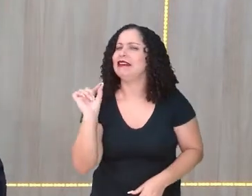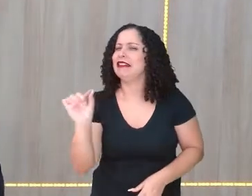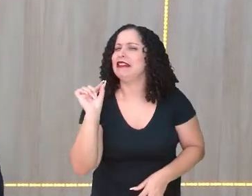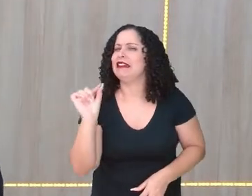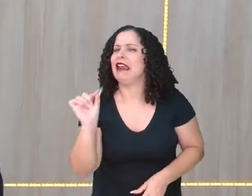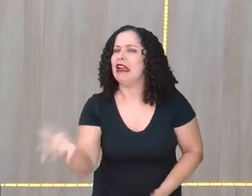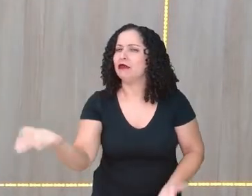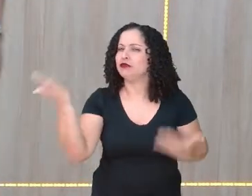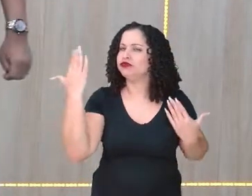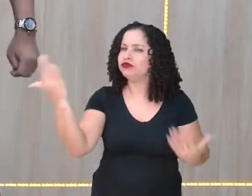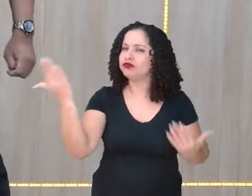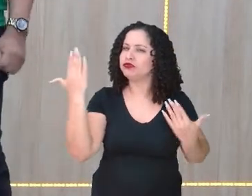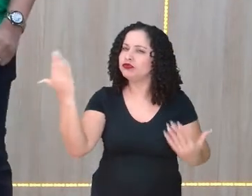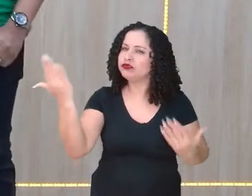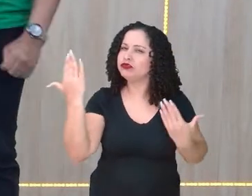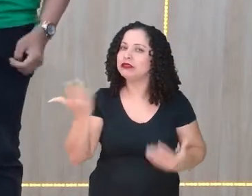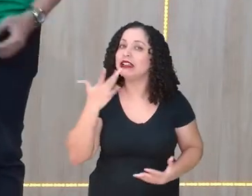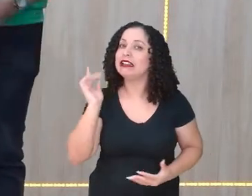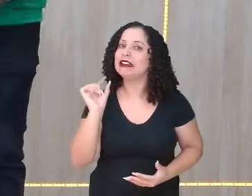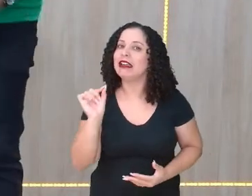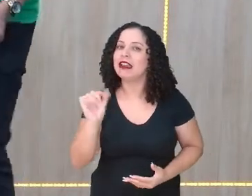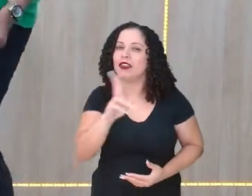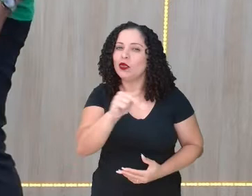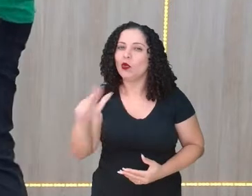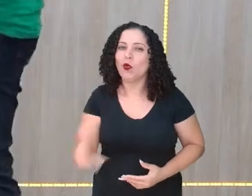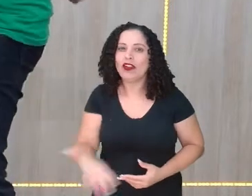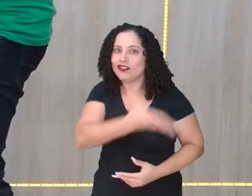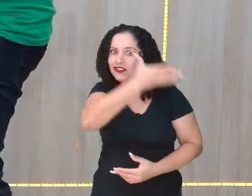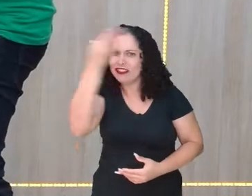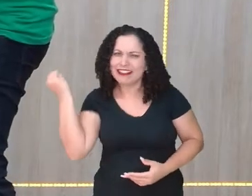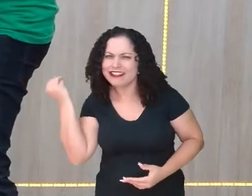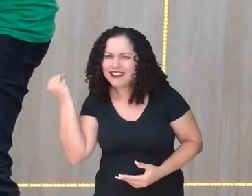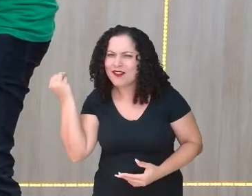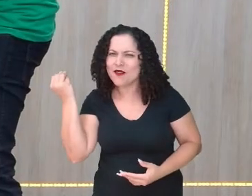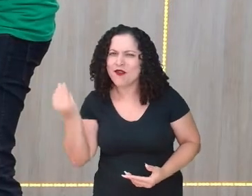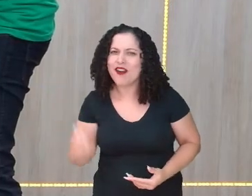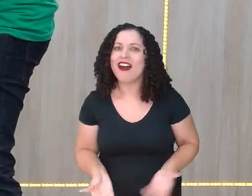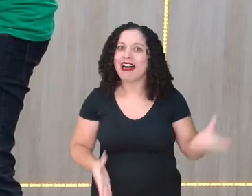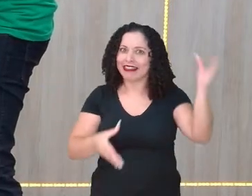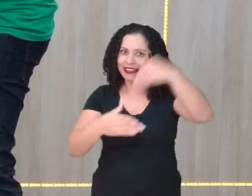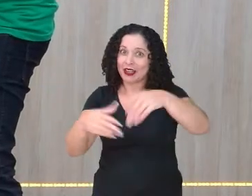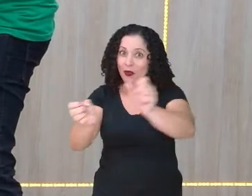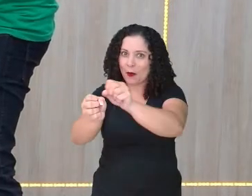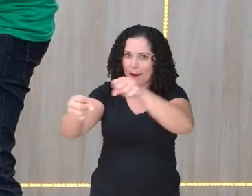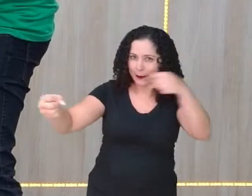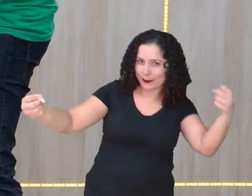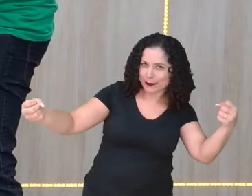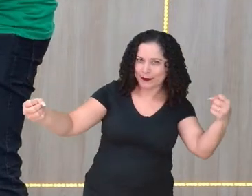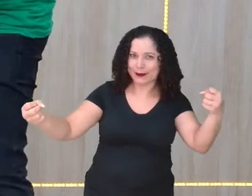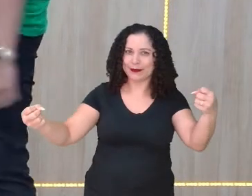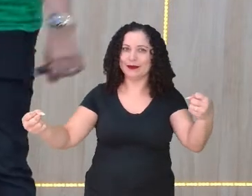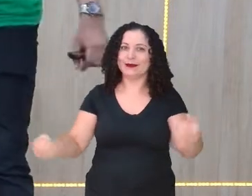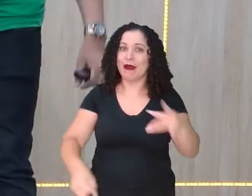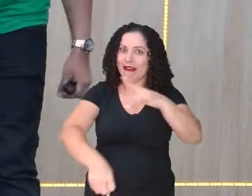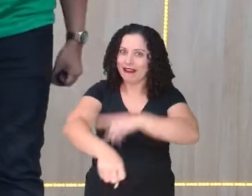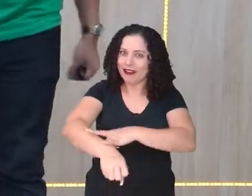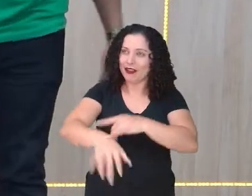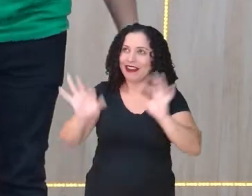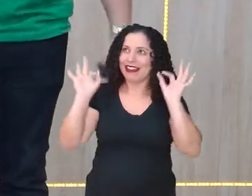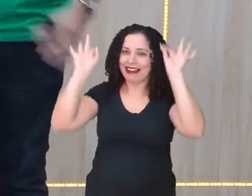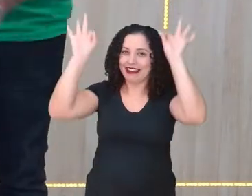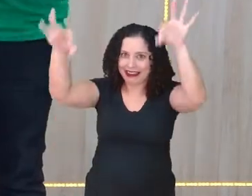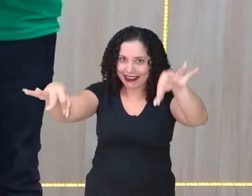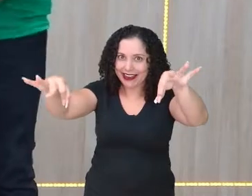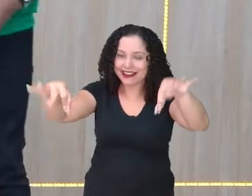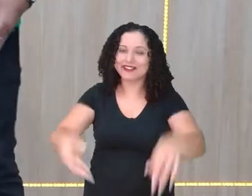quê? Quem nunca esqueceu uma peça assim no banheiro? Atire a primeira pedra. E eu não posso atirar, porque